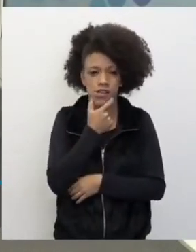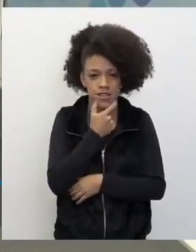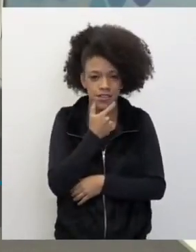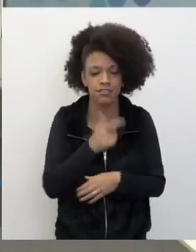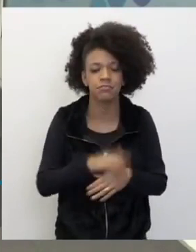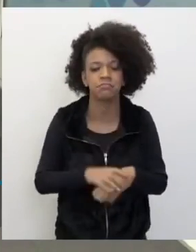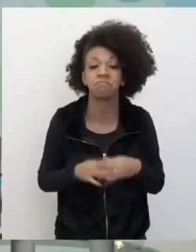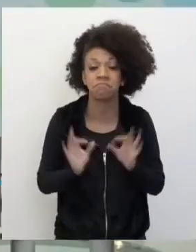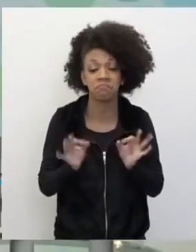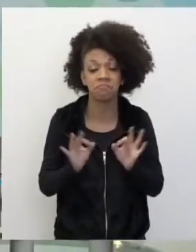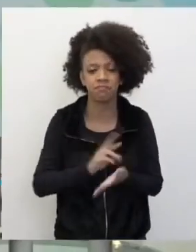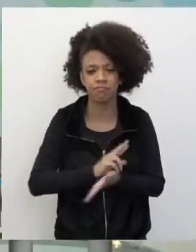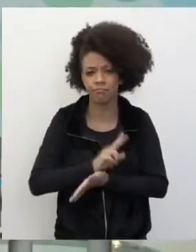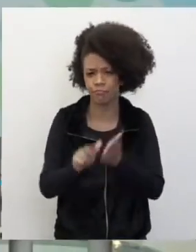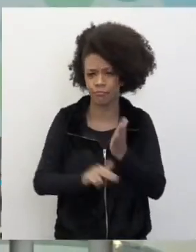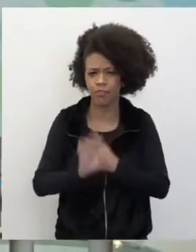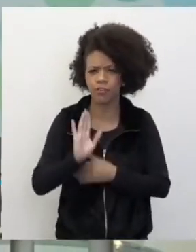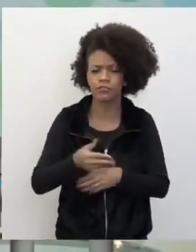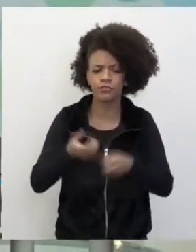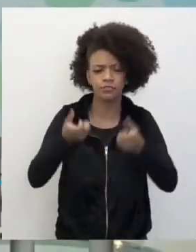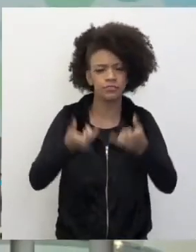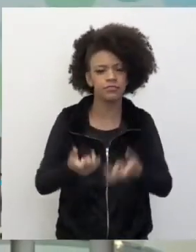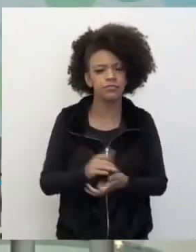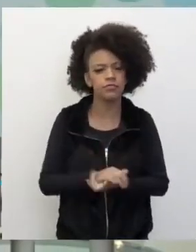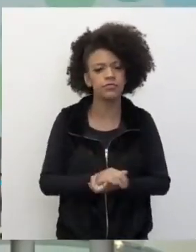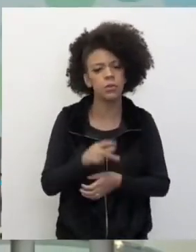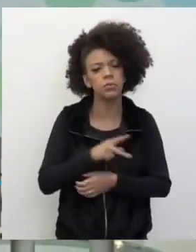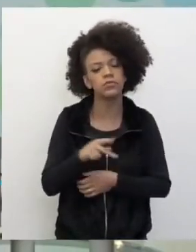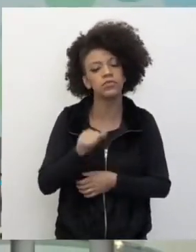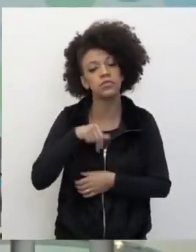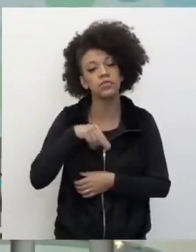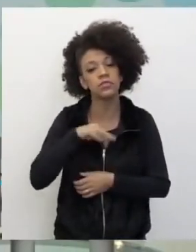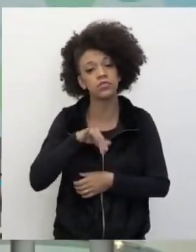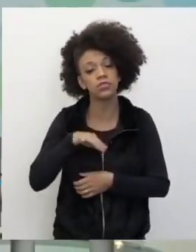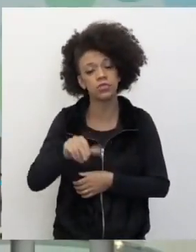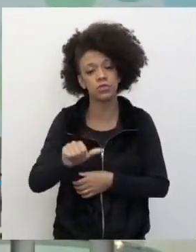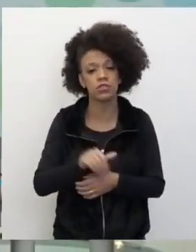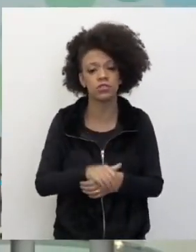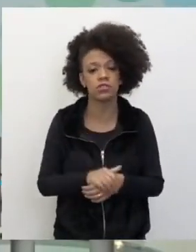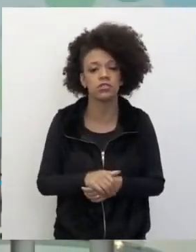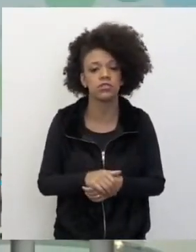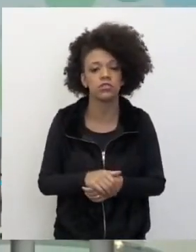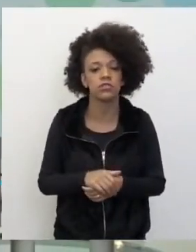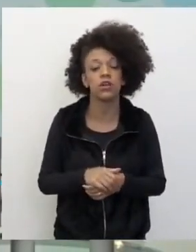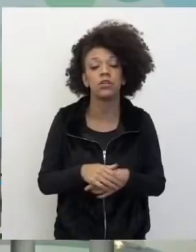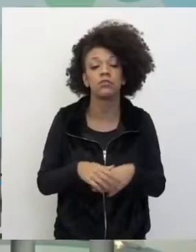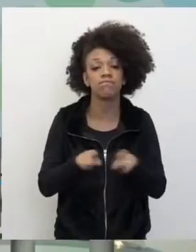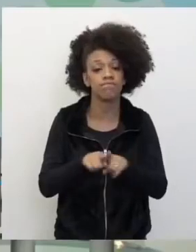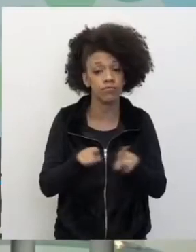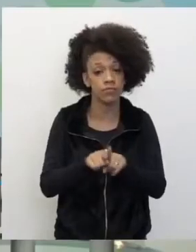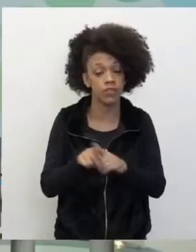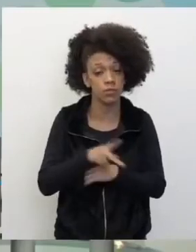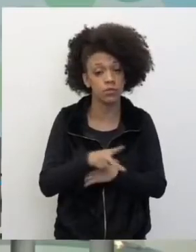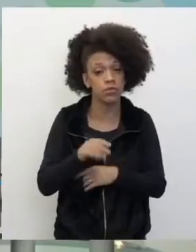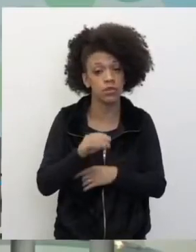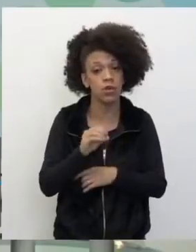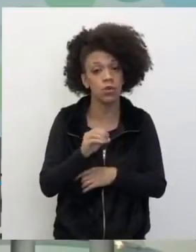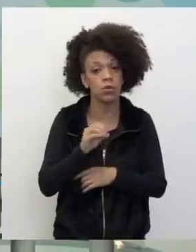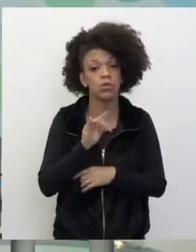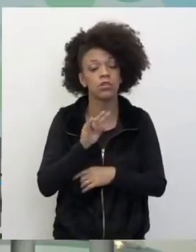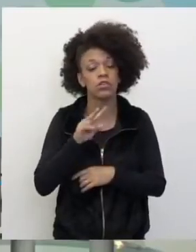inglês aqui, maioria colocando a professora Antônia aqui, ou o professor Otávio aqui também